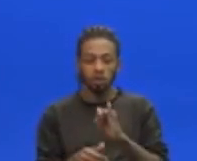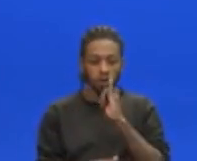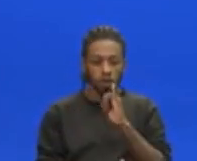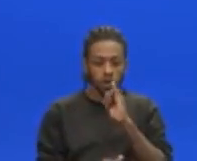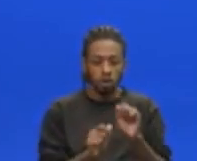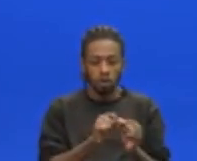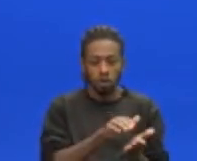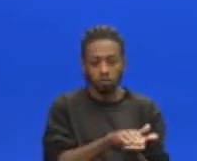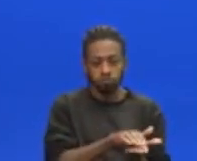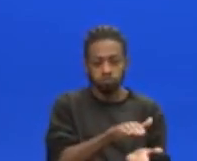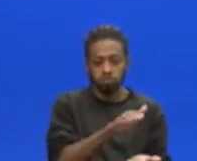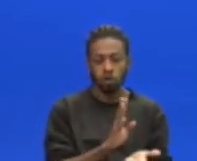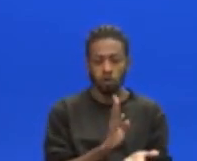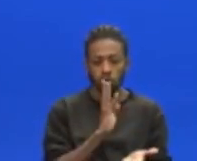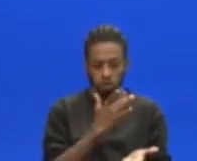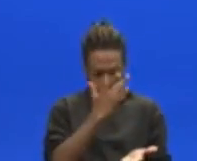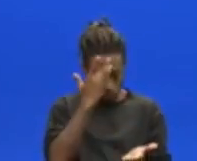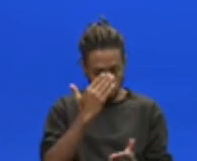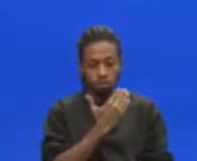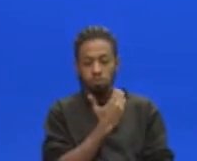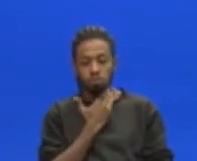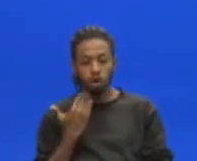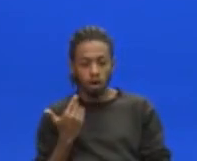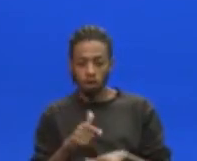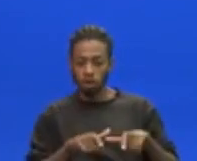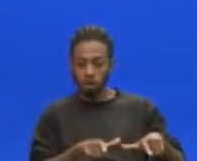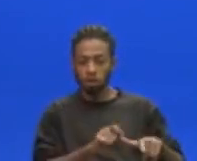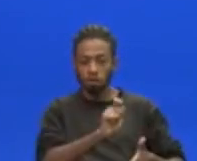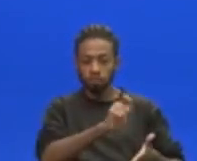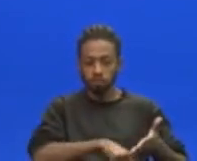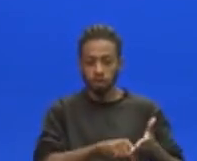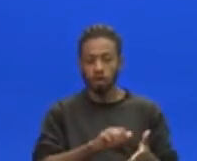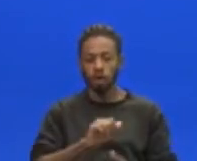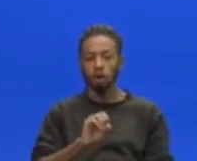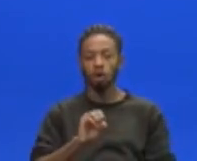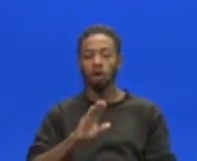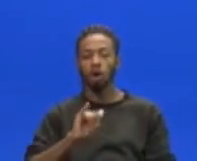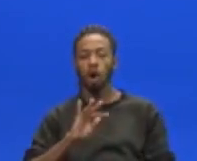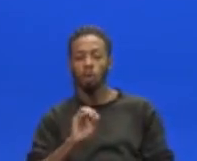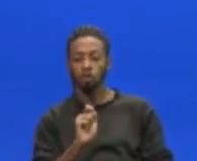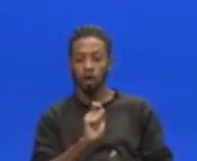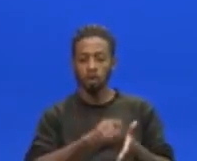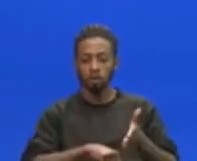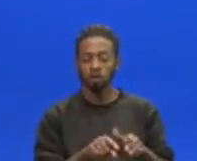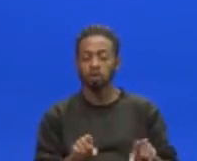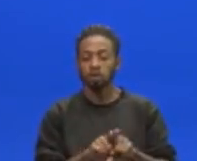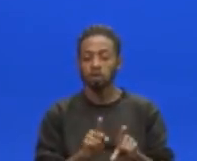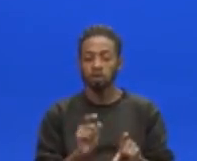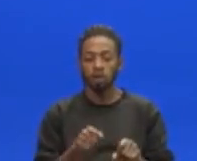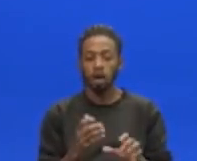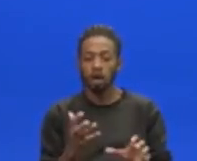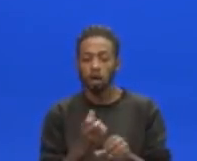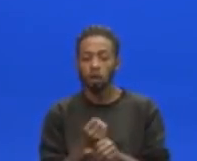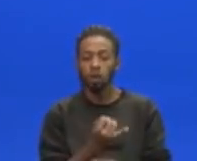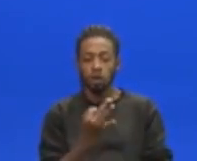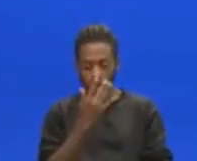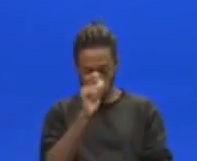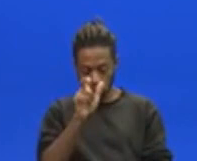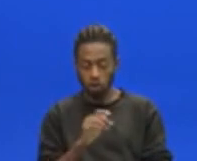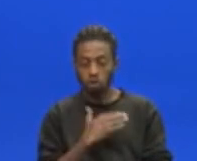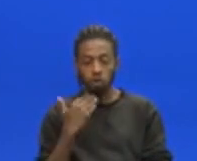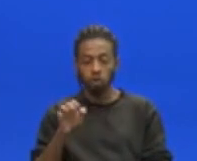né? E ele conseguiu, através desses estudos, quantificar o número de pessoas que morriam em uma